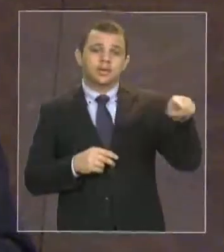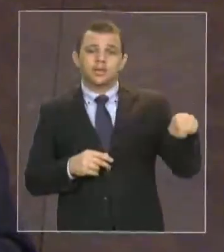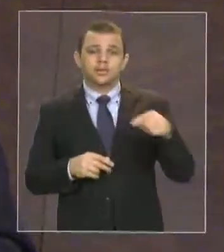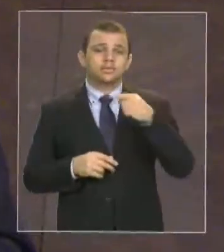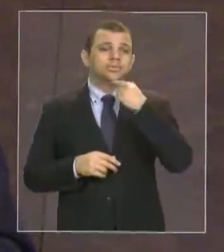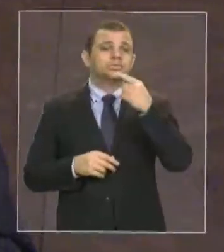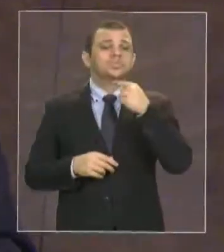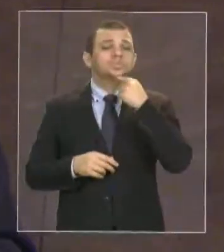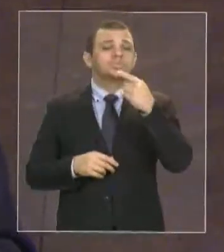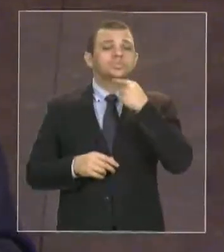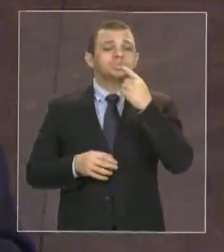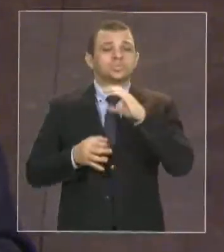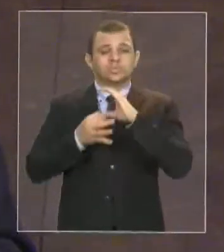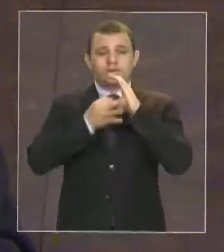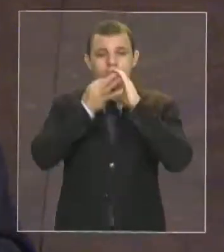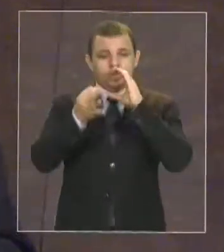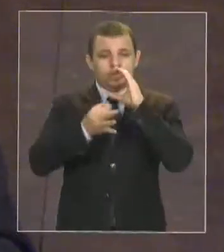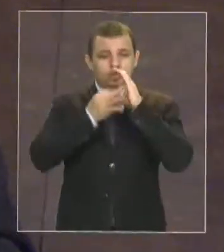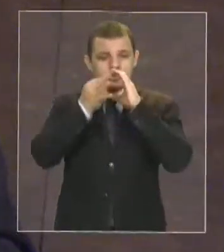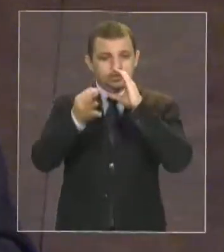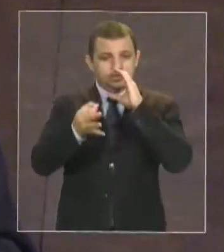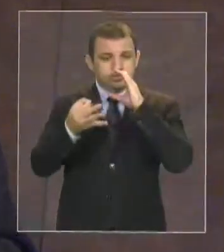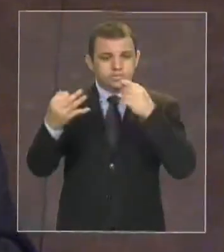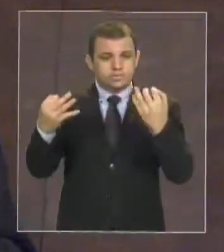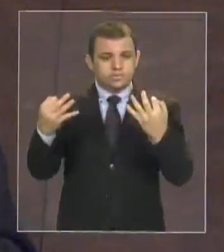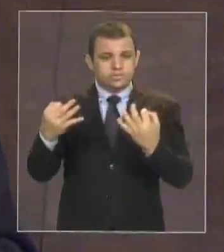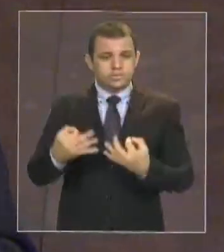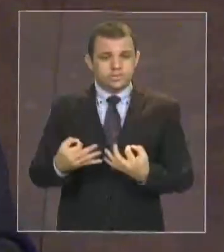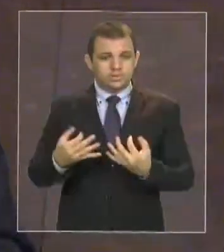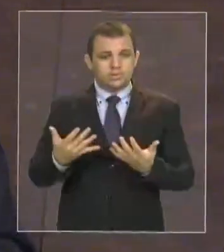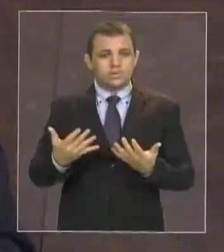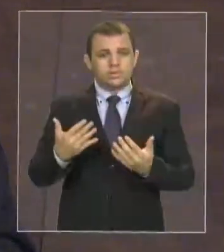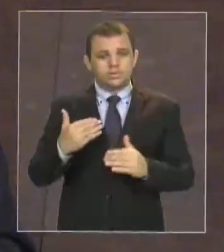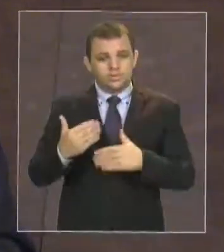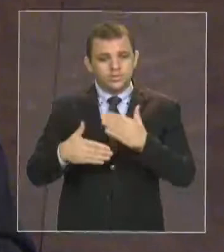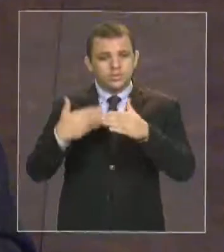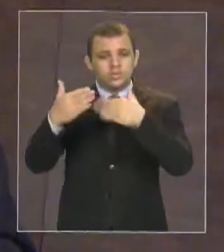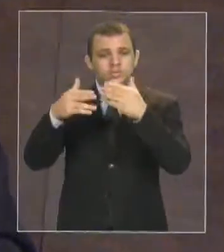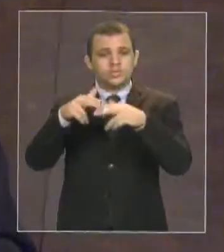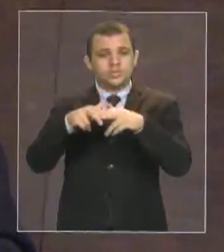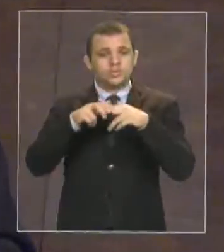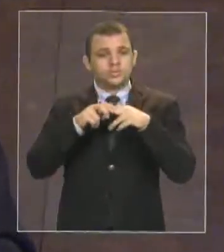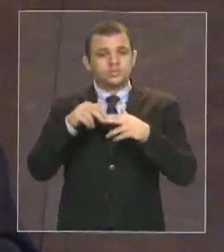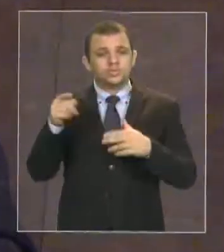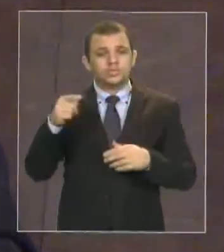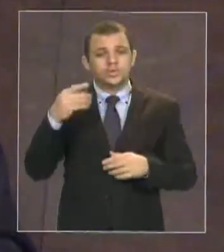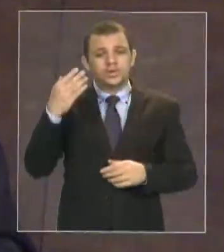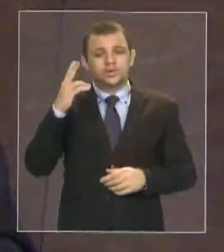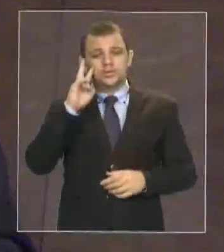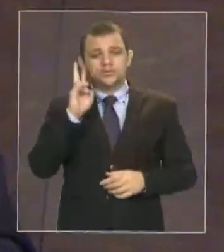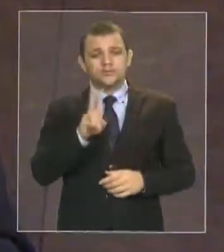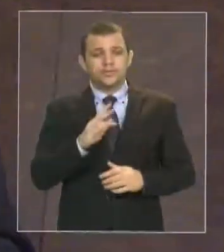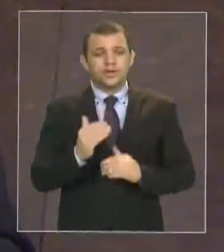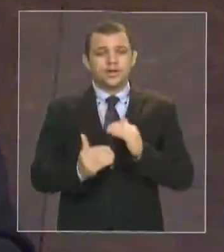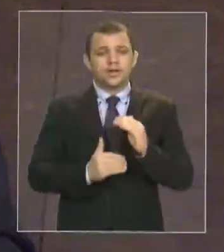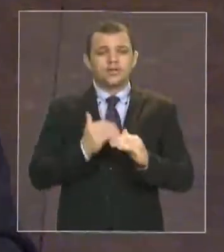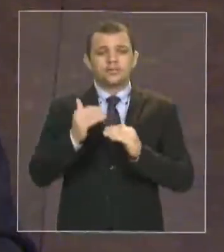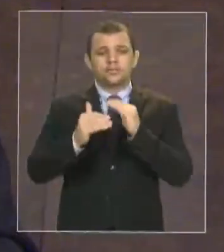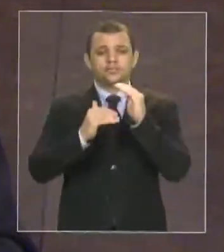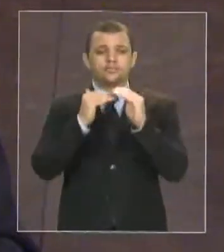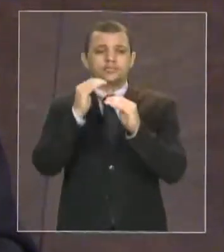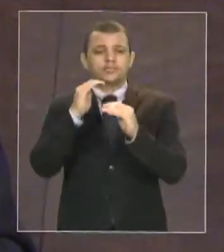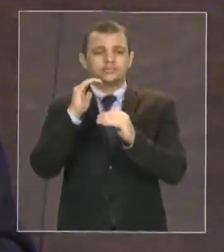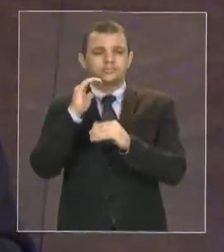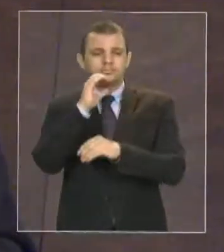críticas construtivas diante do avanço enorme, do